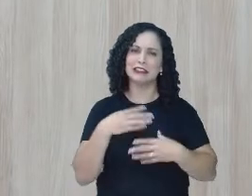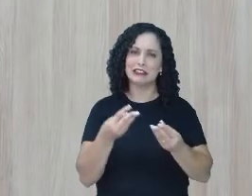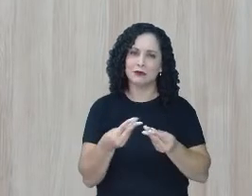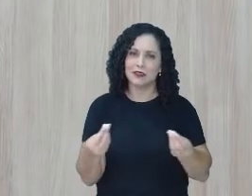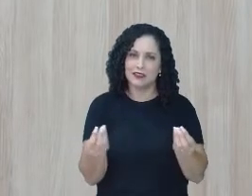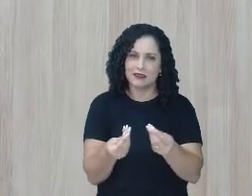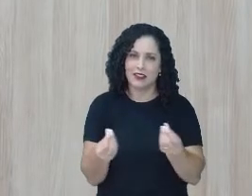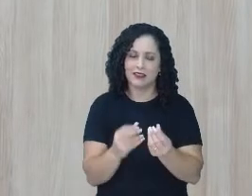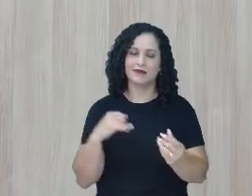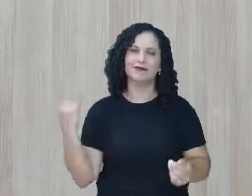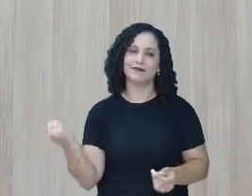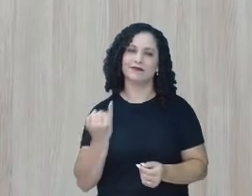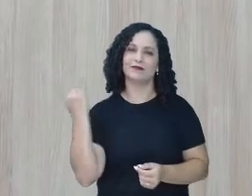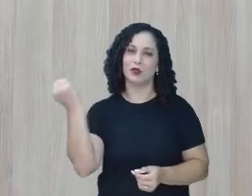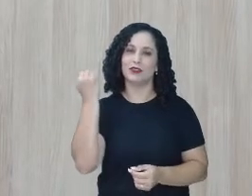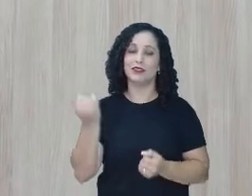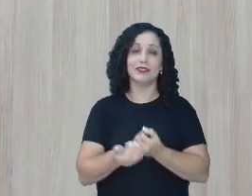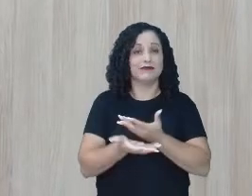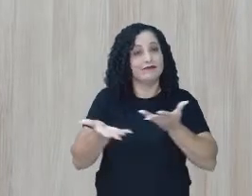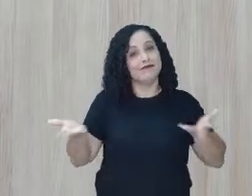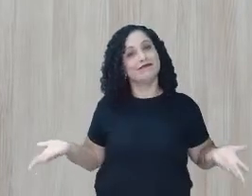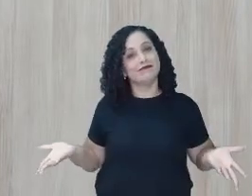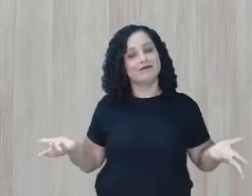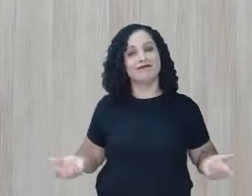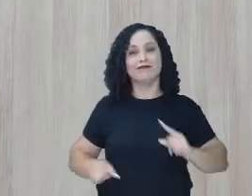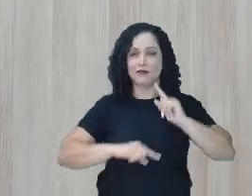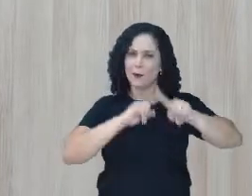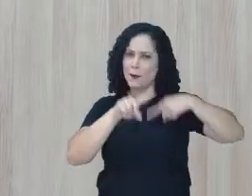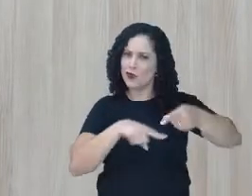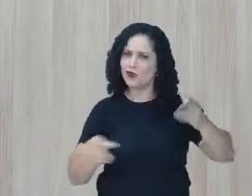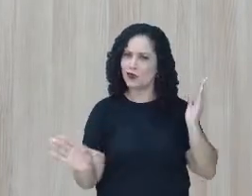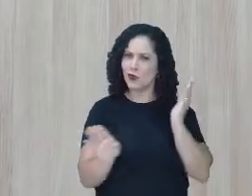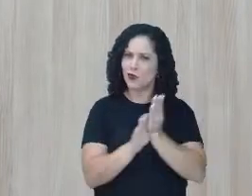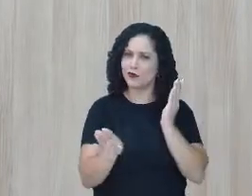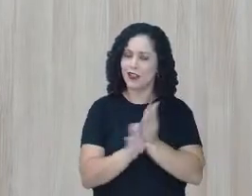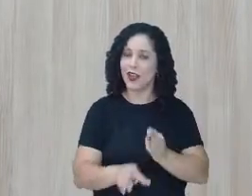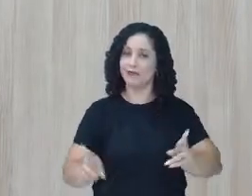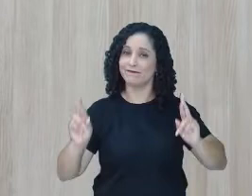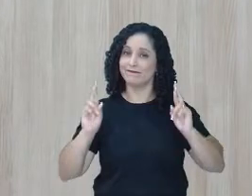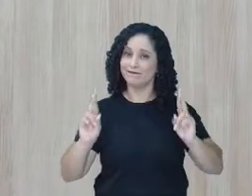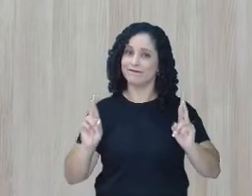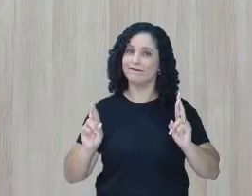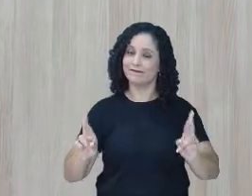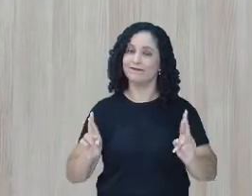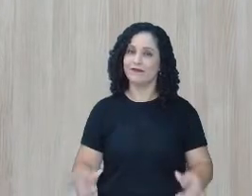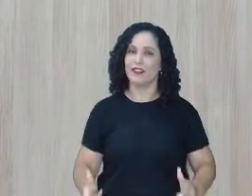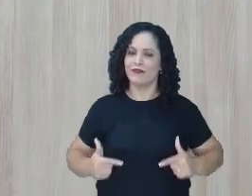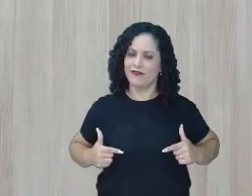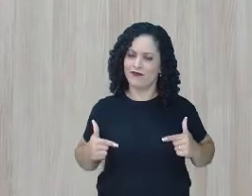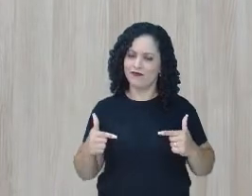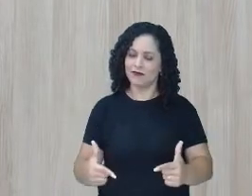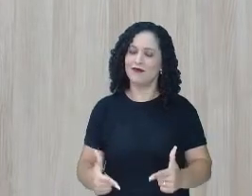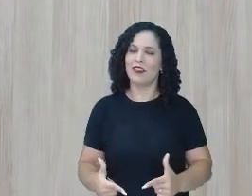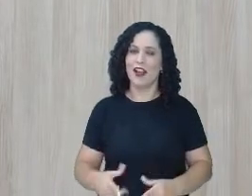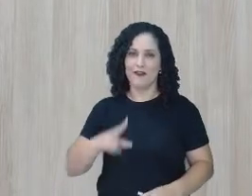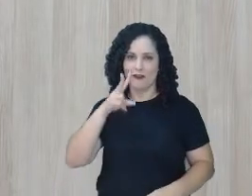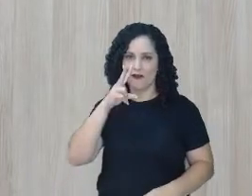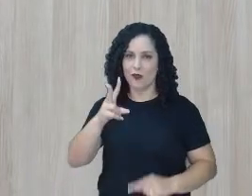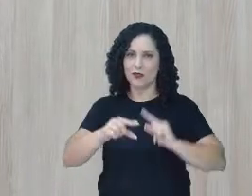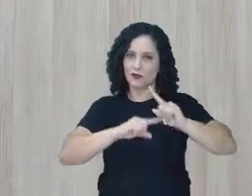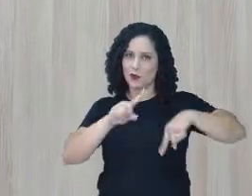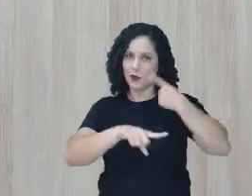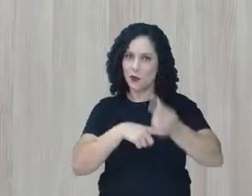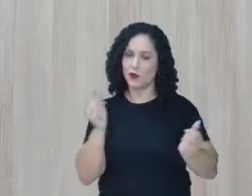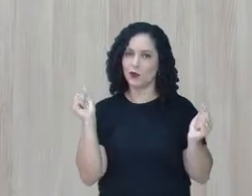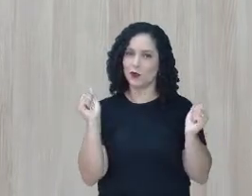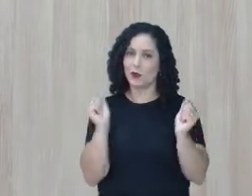conosco é muito importante. E é isso, gente. Se a gente se vê e esperamos, né, mais fortalecidos no próximo ano. E aí eu vou acompanhar o professor Luciano.